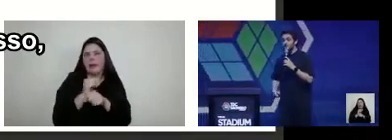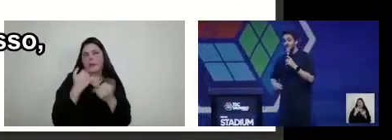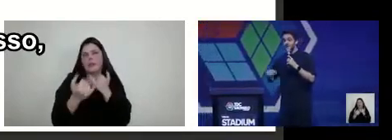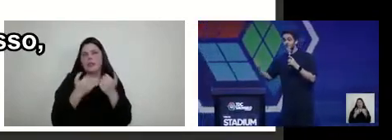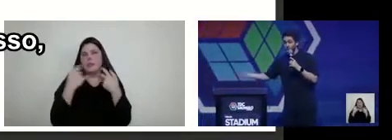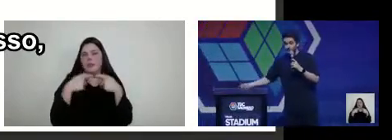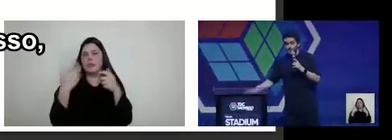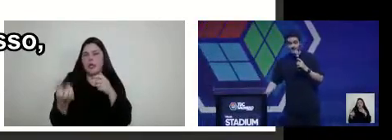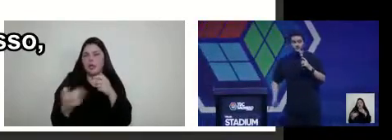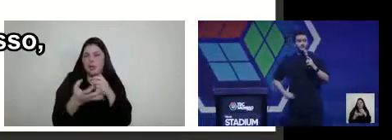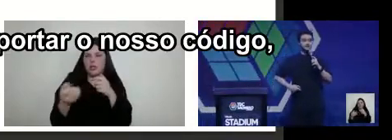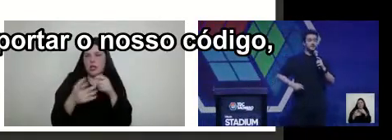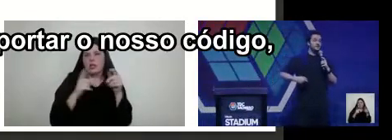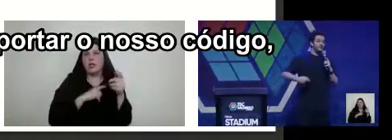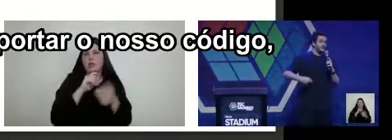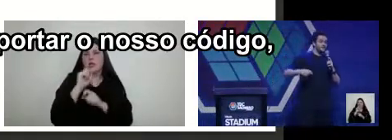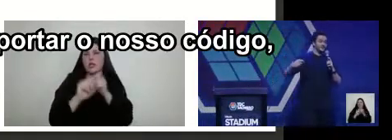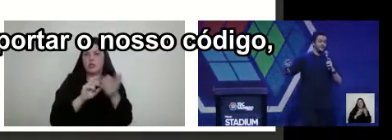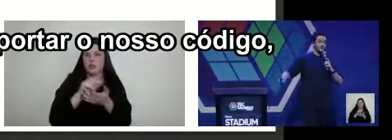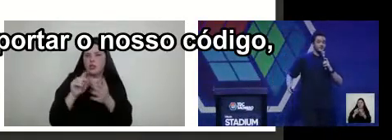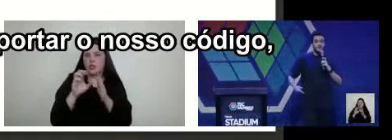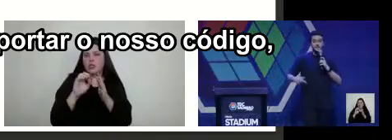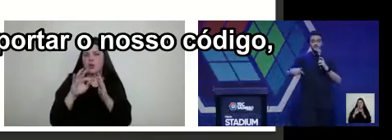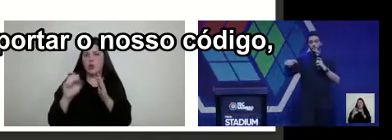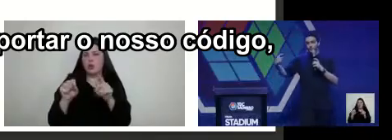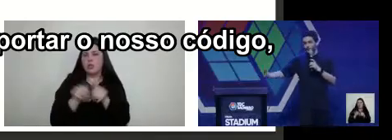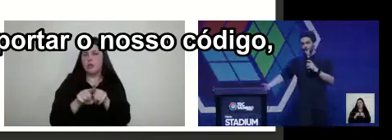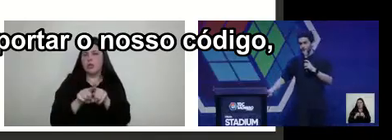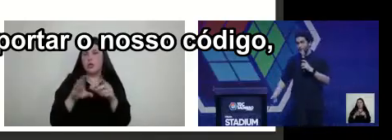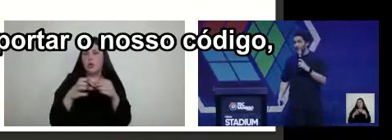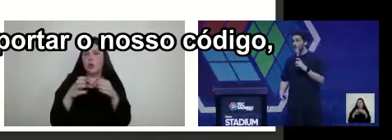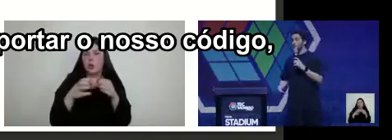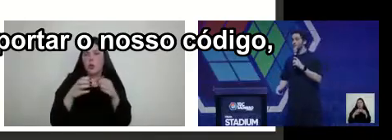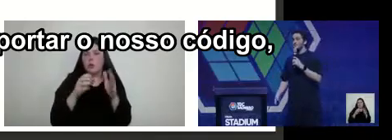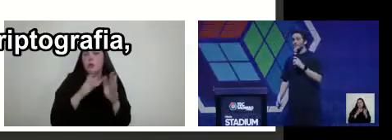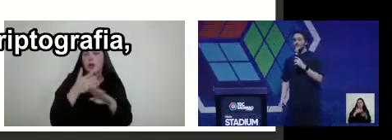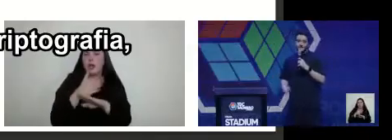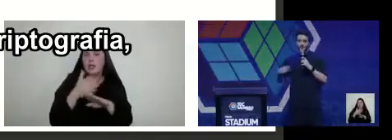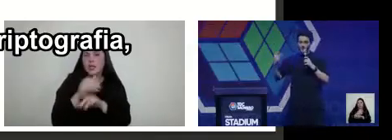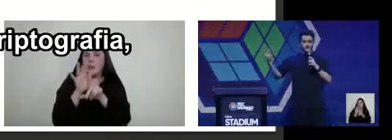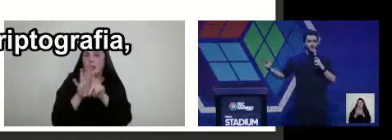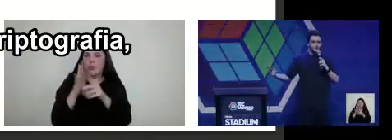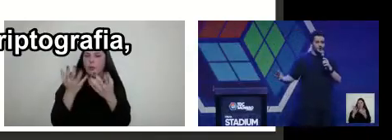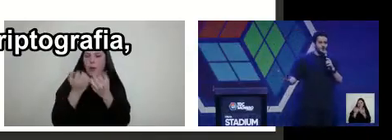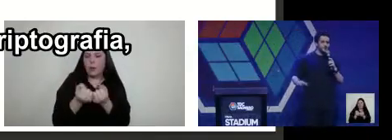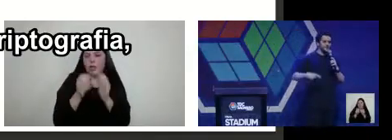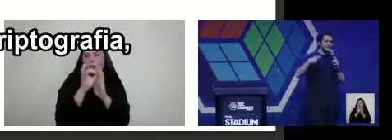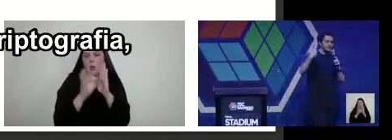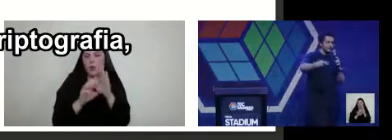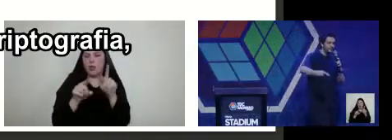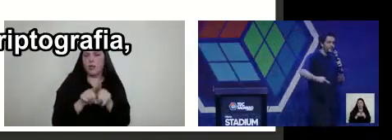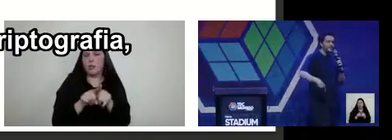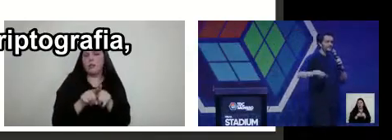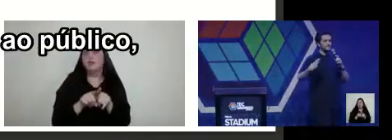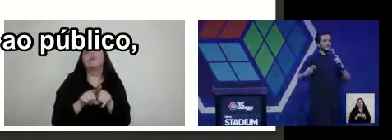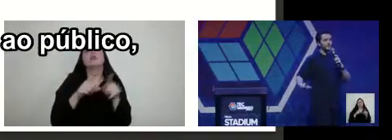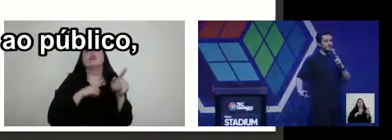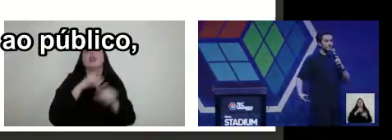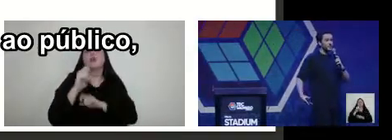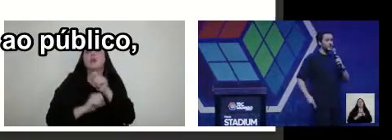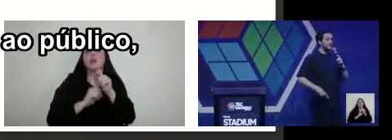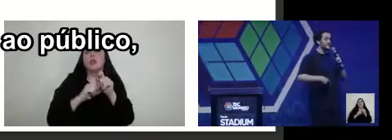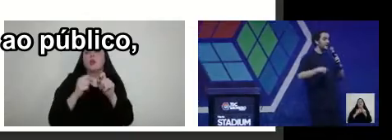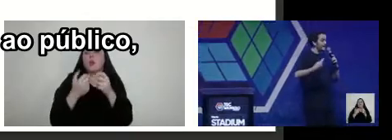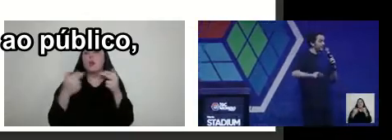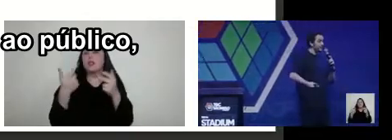contas, diferentes grupos de acesso, você tem diferentes plataformas que vão suportar o nosso código, sempre sobra um storage sem criptografia, sempre